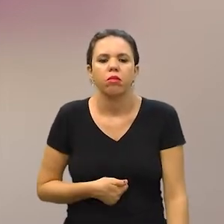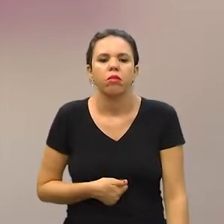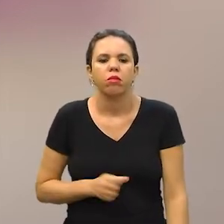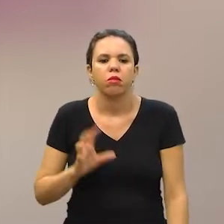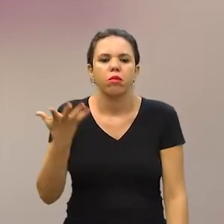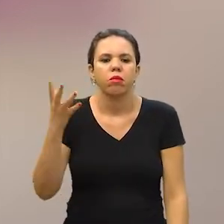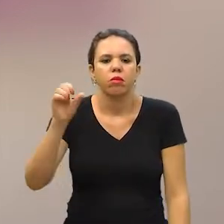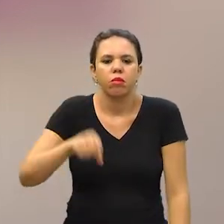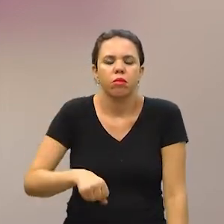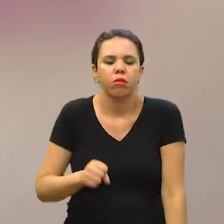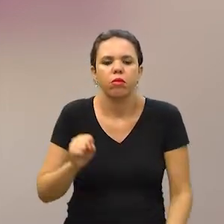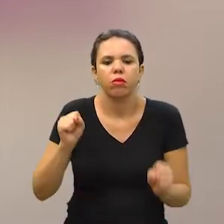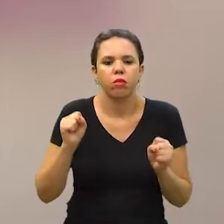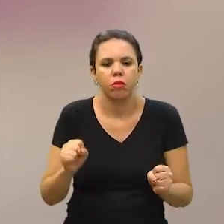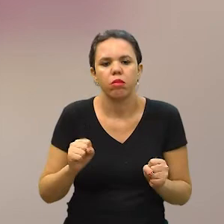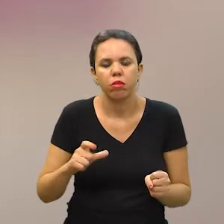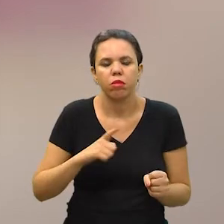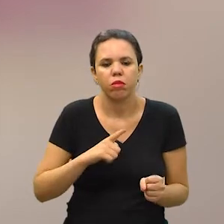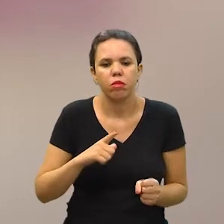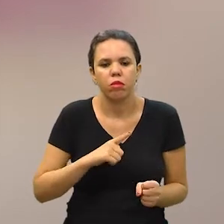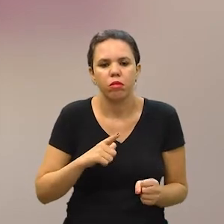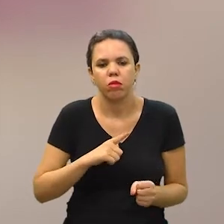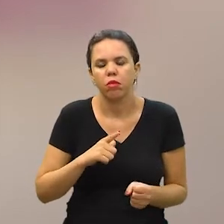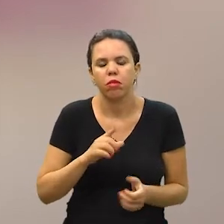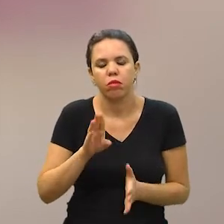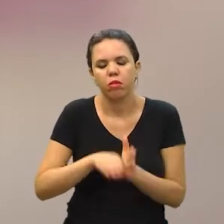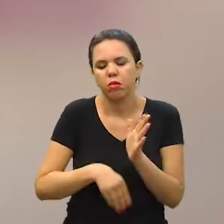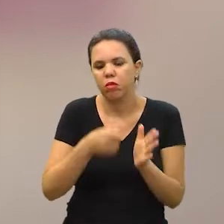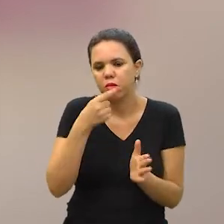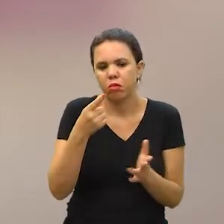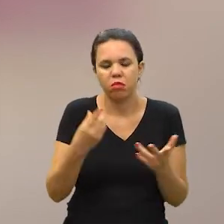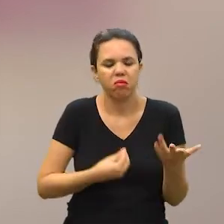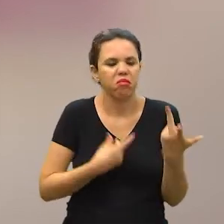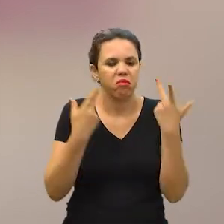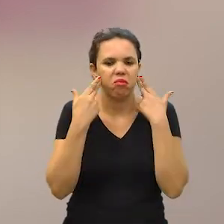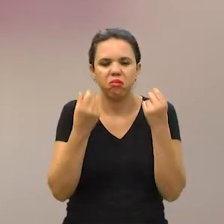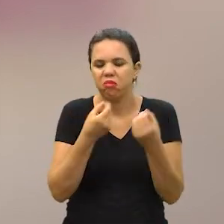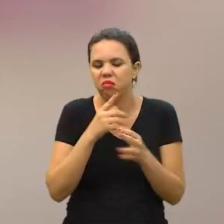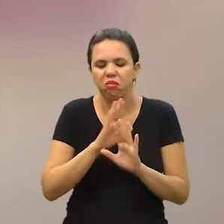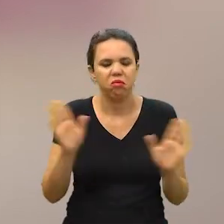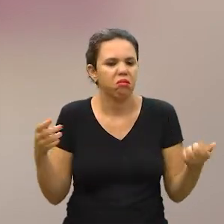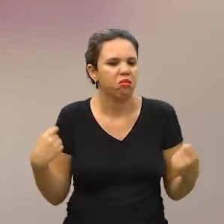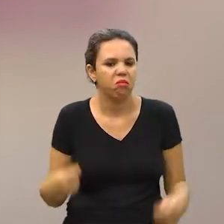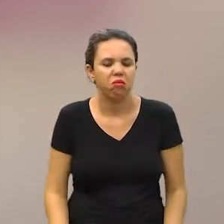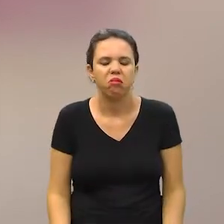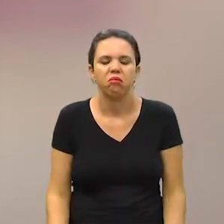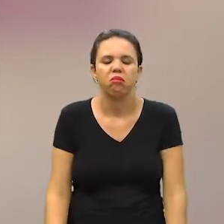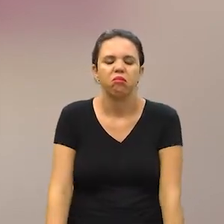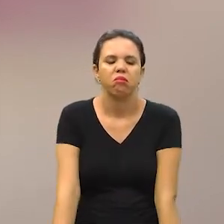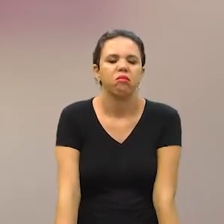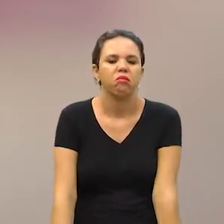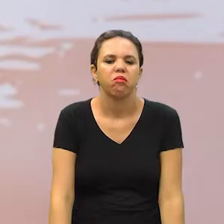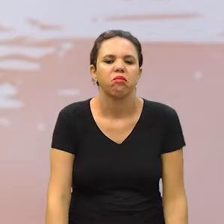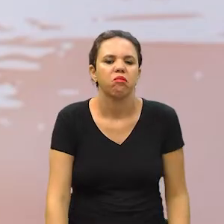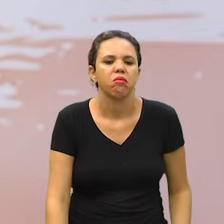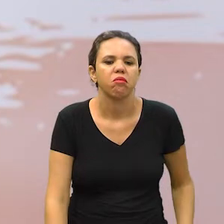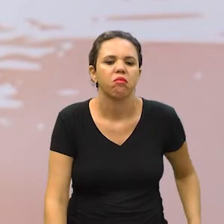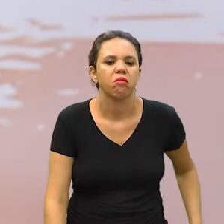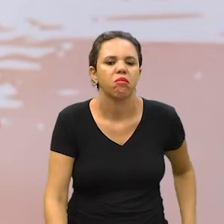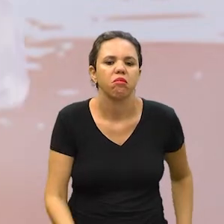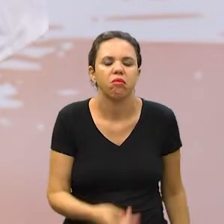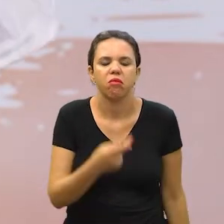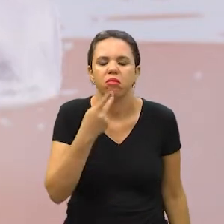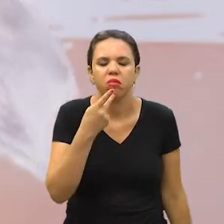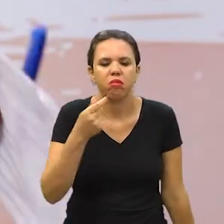E acontece, sim, da gente poder tirar a medicação e ter uma vida sem medicação e, digamos, normal, né? A gente